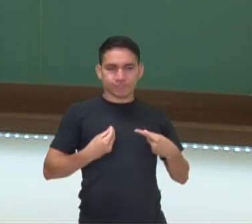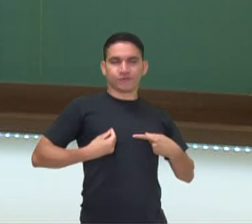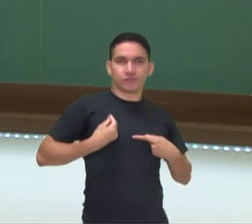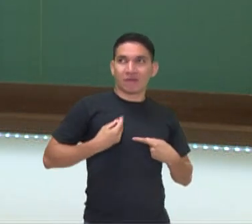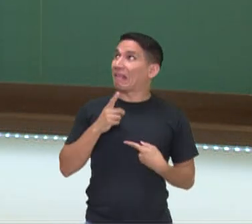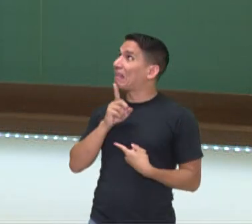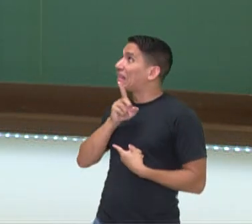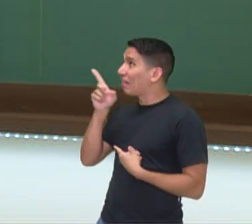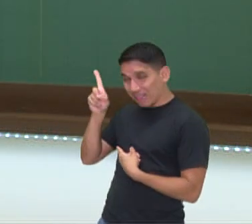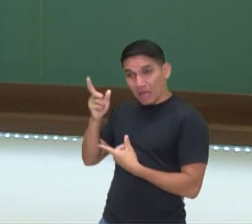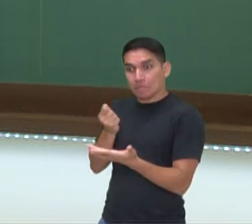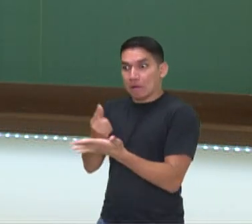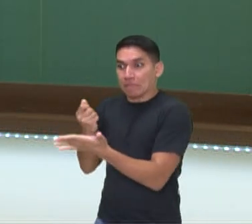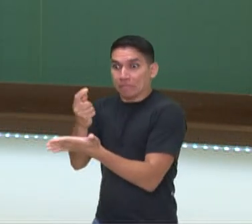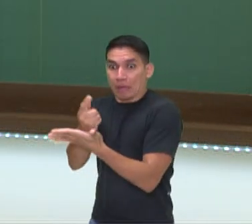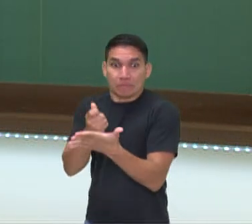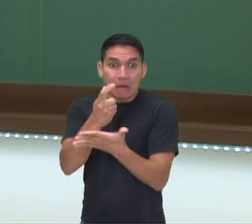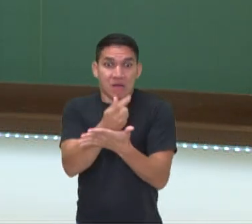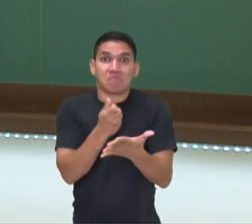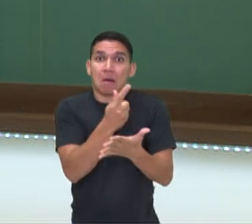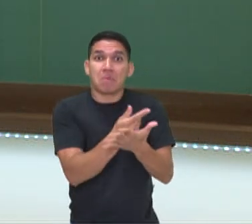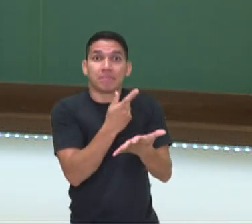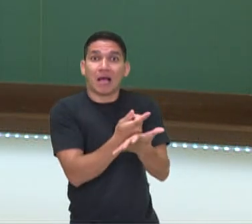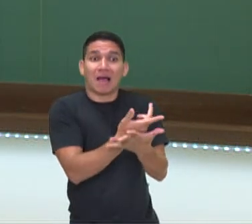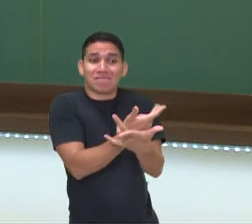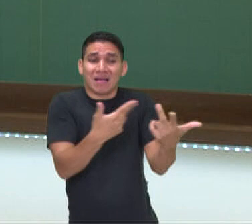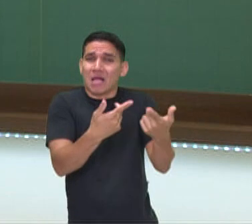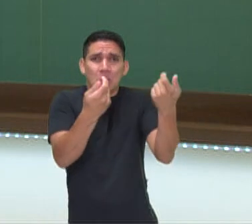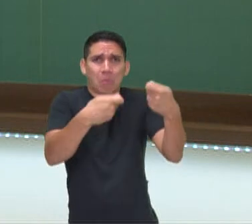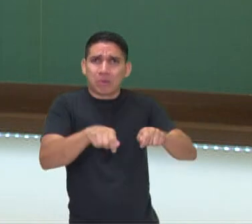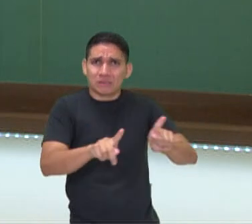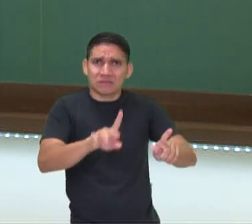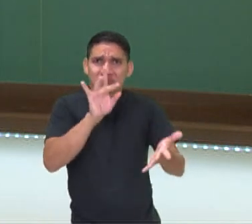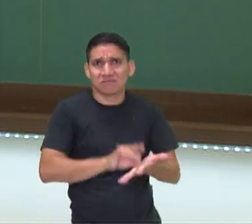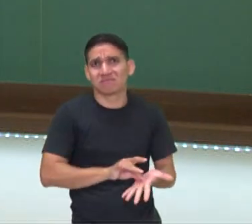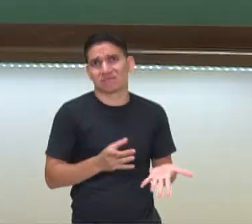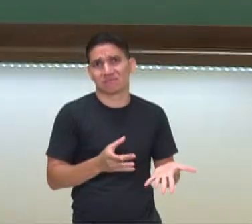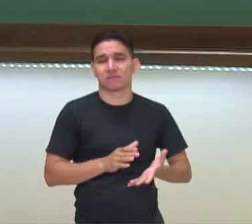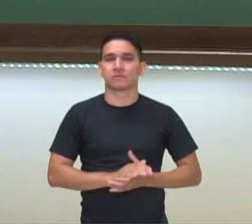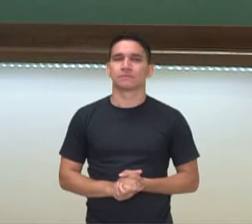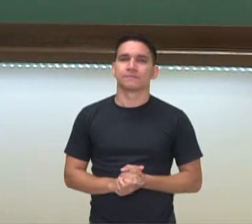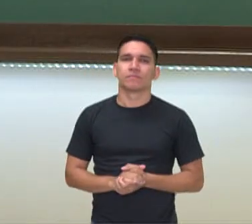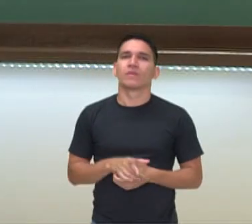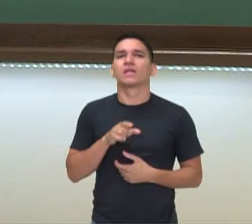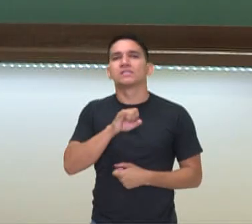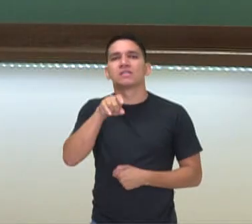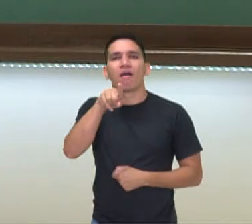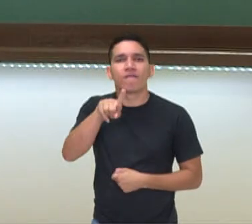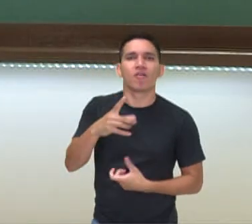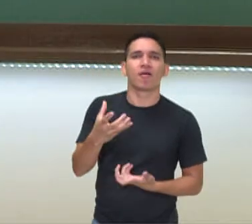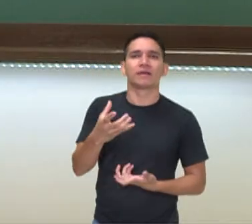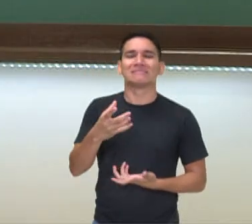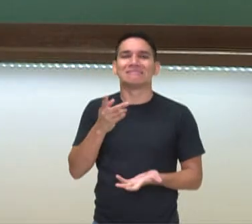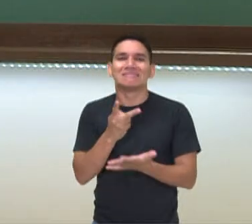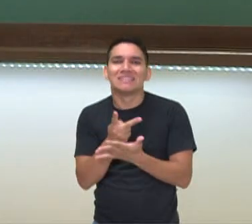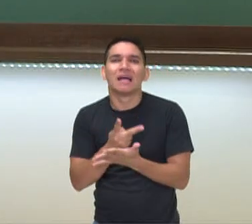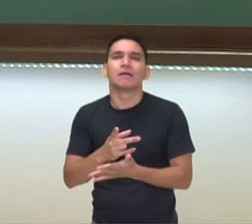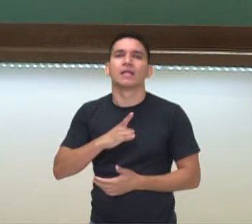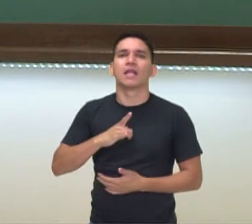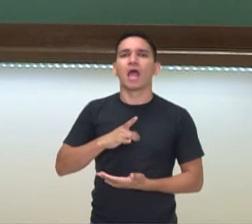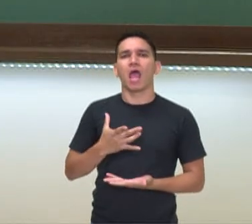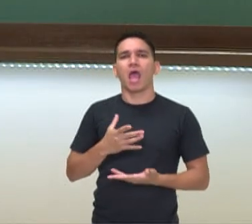o consumismo ele é o ato de comprar sem a real necessidade. Quando você é bombardeado por